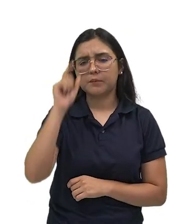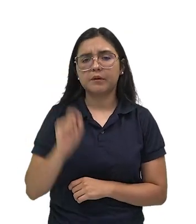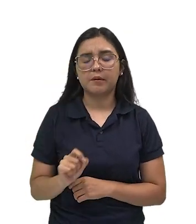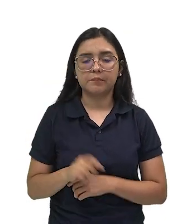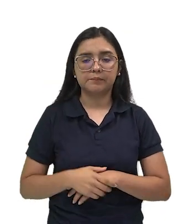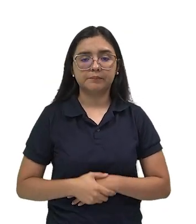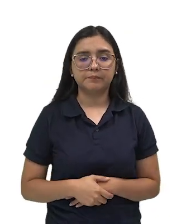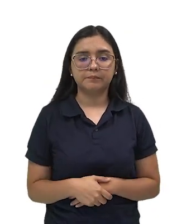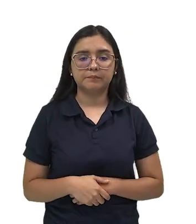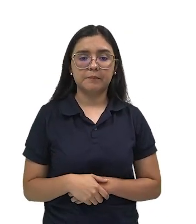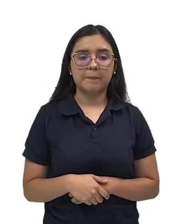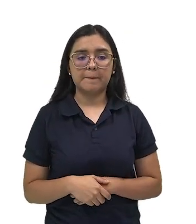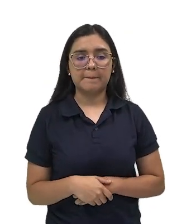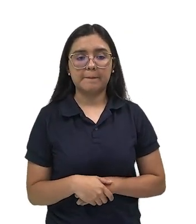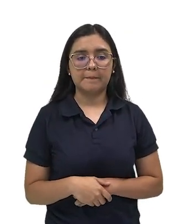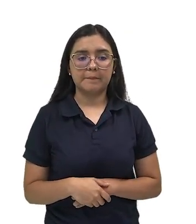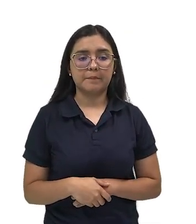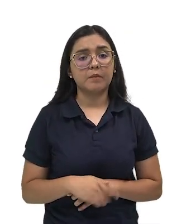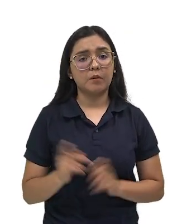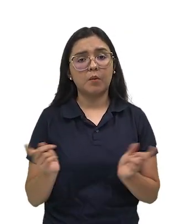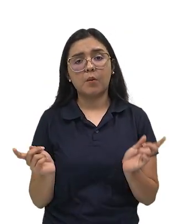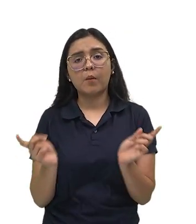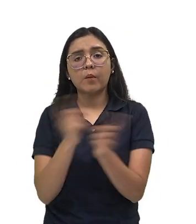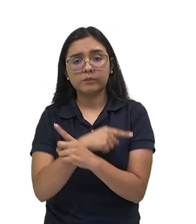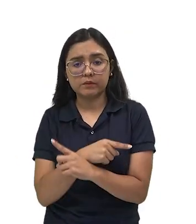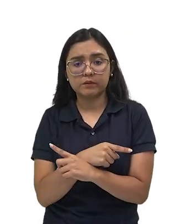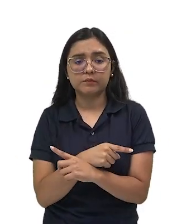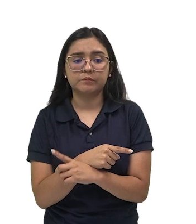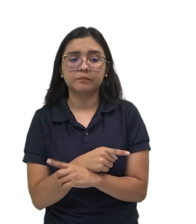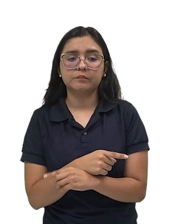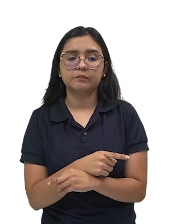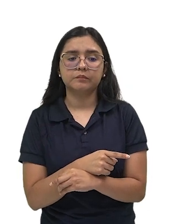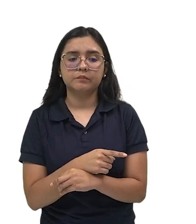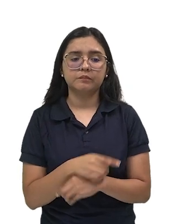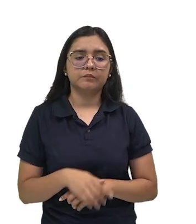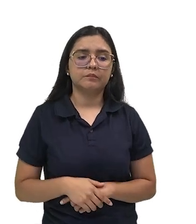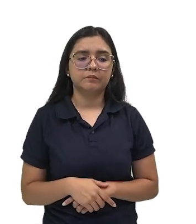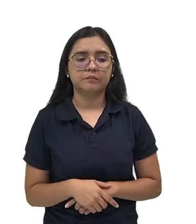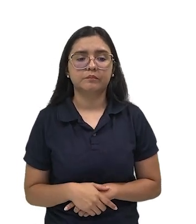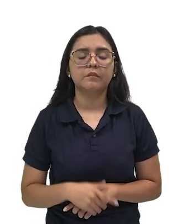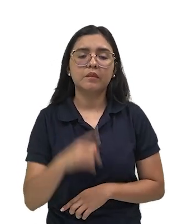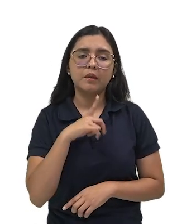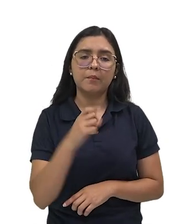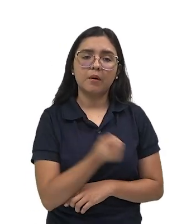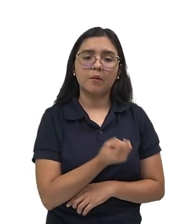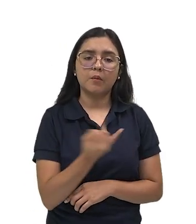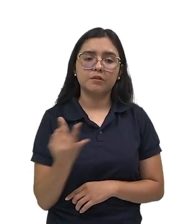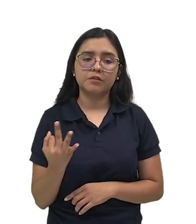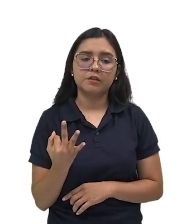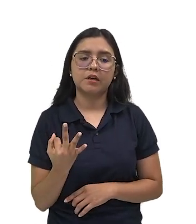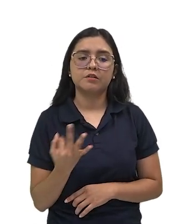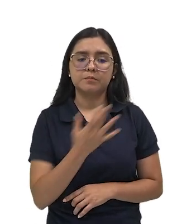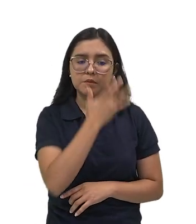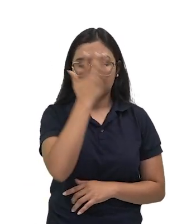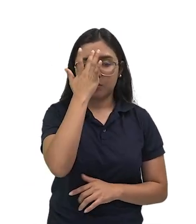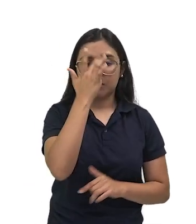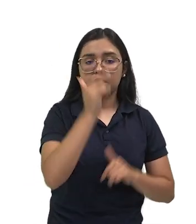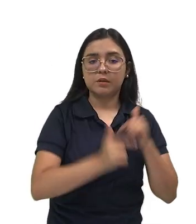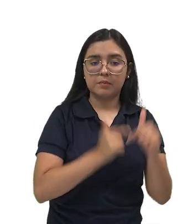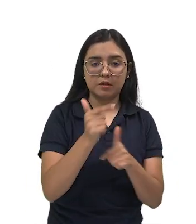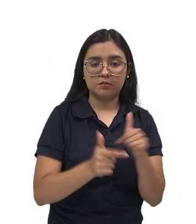no seguinte, pensar no contrário, né? E se eu tenho uma quantidade de